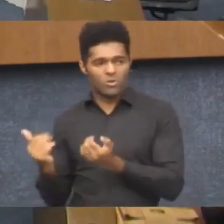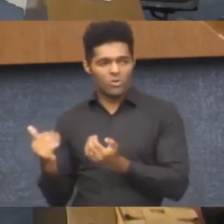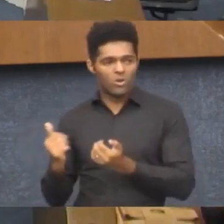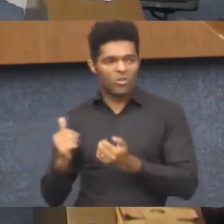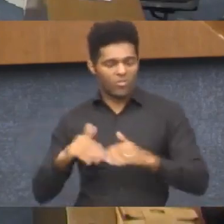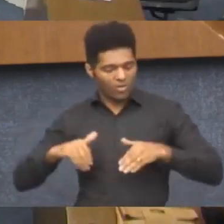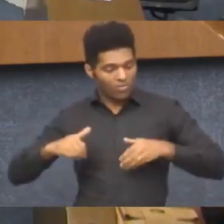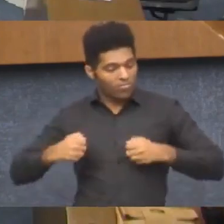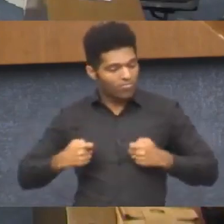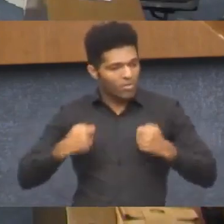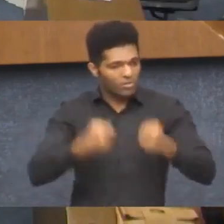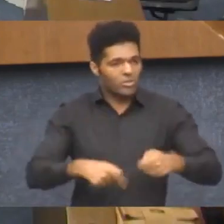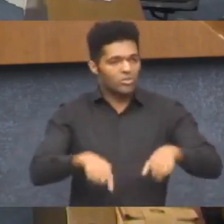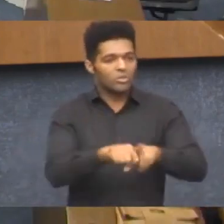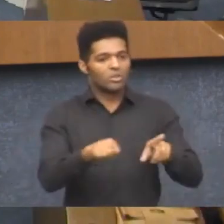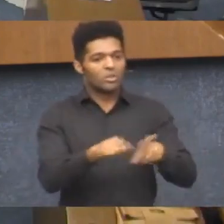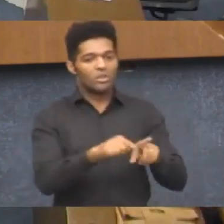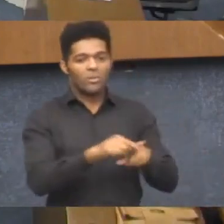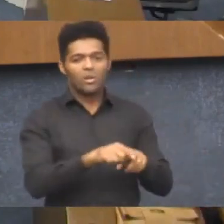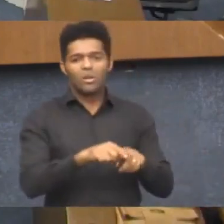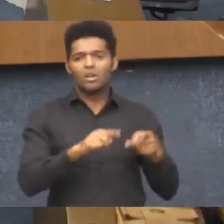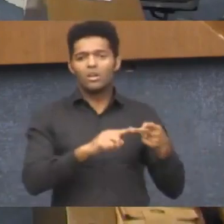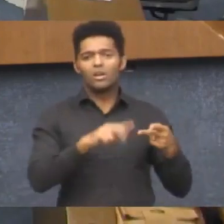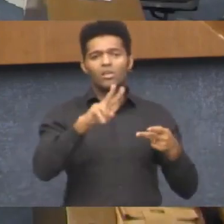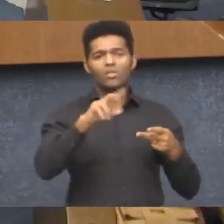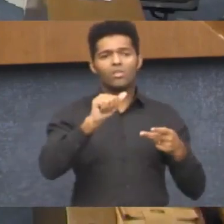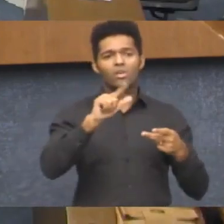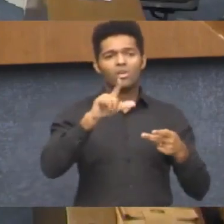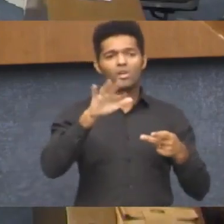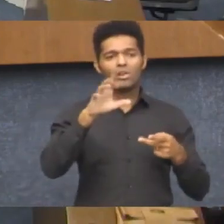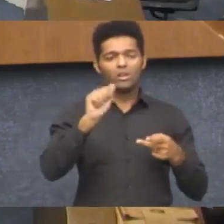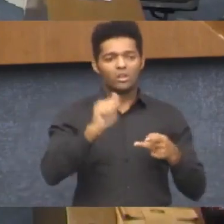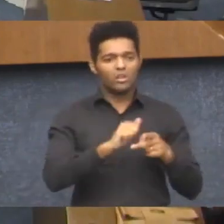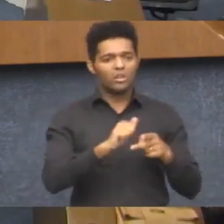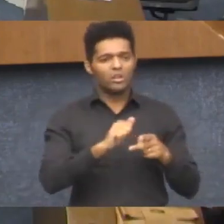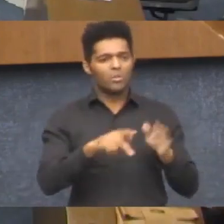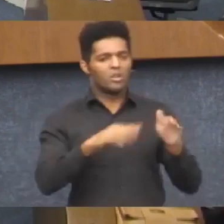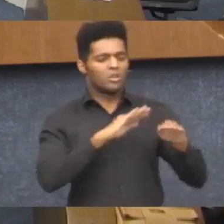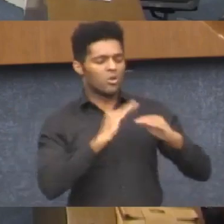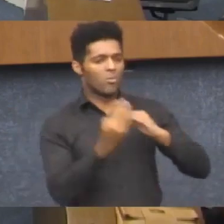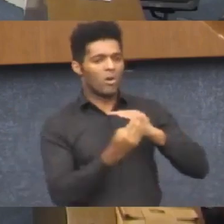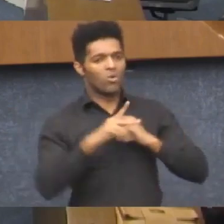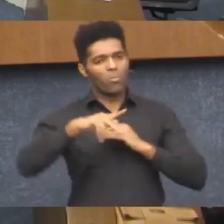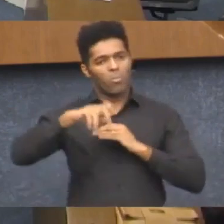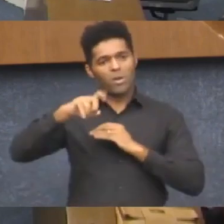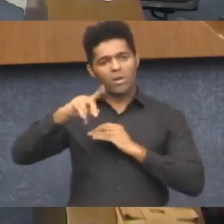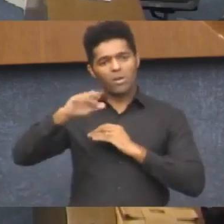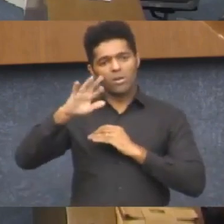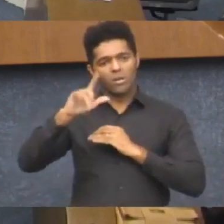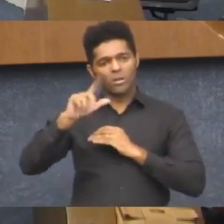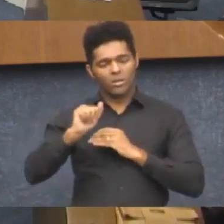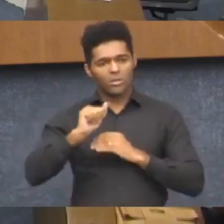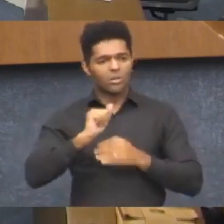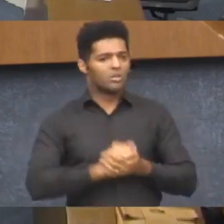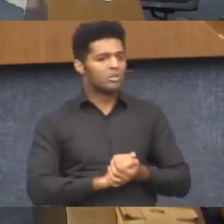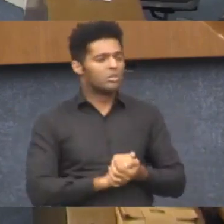universidade, a Valéria, que é moradora lá da Pedreira. Levanta aí, Valéria. Obrigado, né?